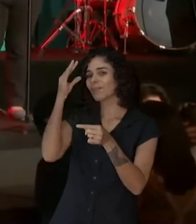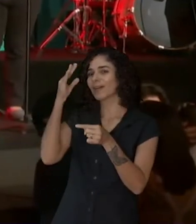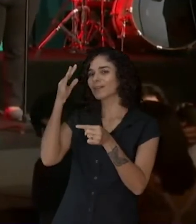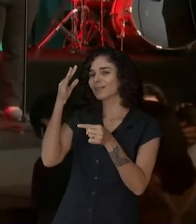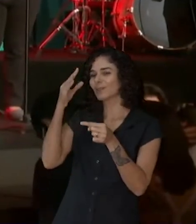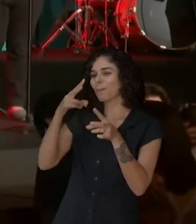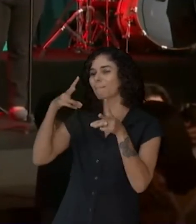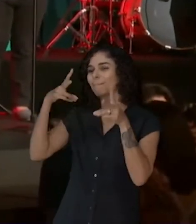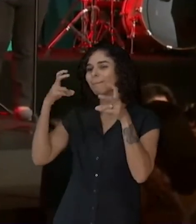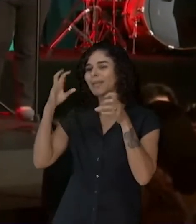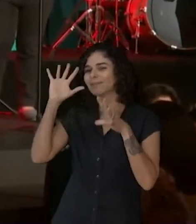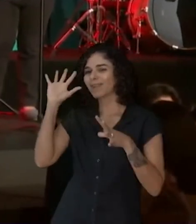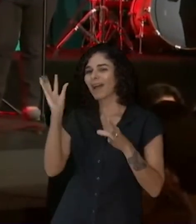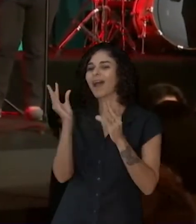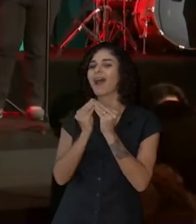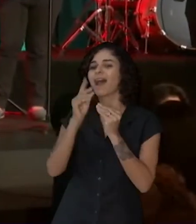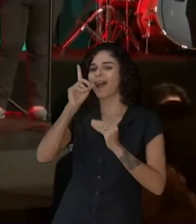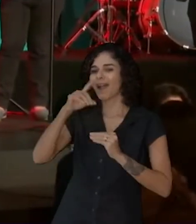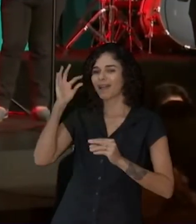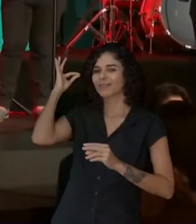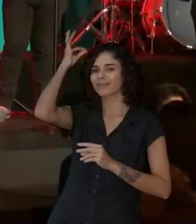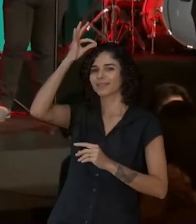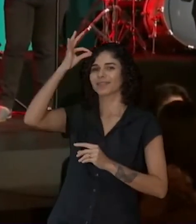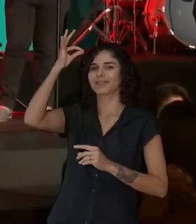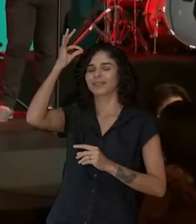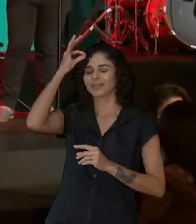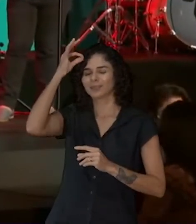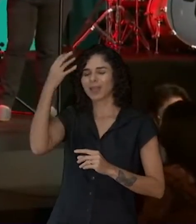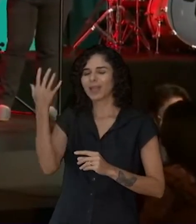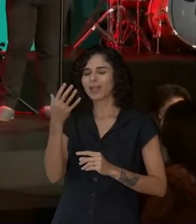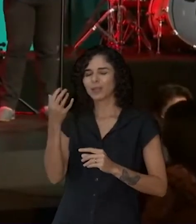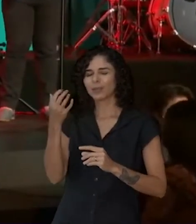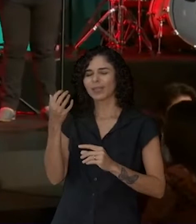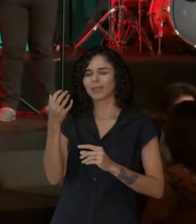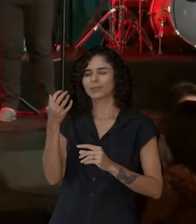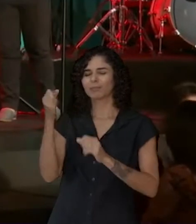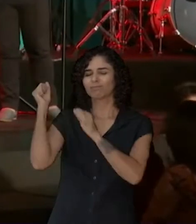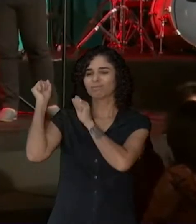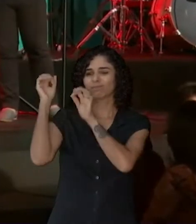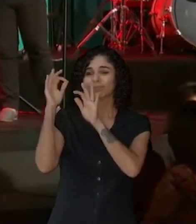quero pedir que alguns deles sejam visitados em sonhos espirituais.